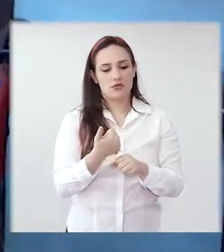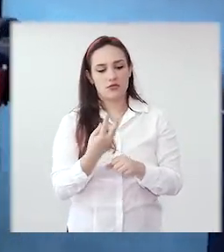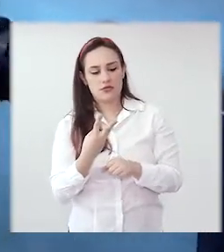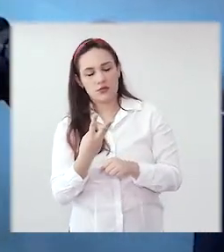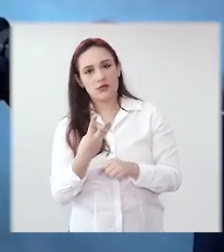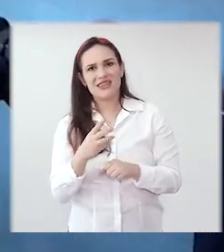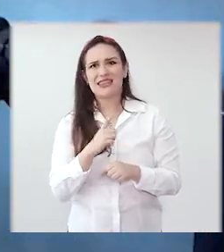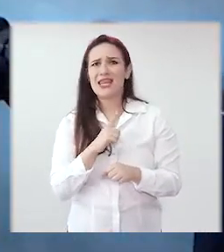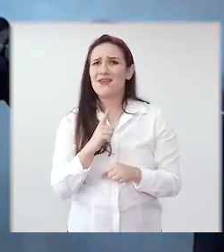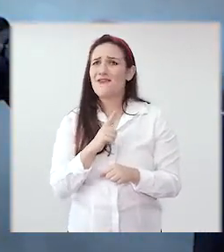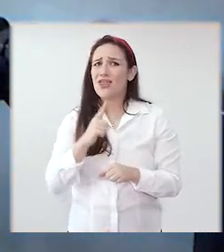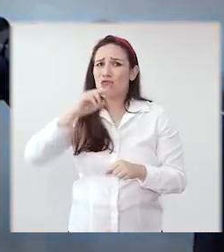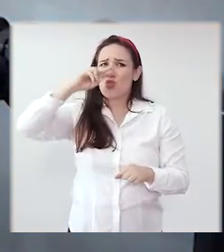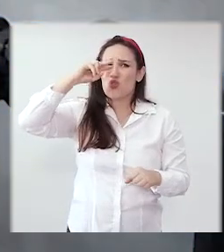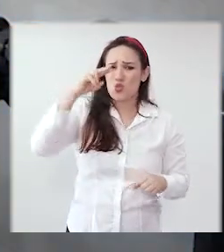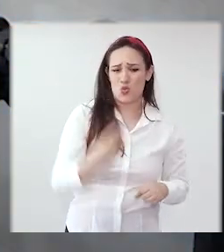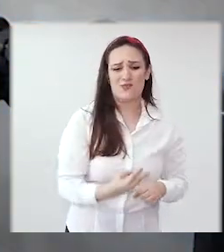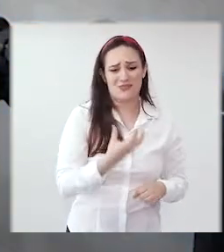2013,